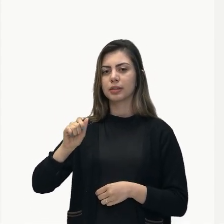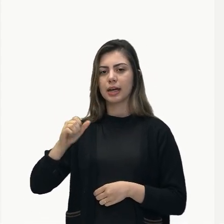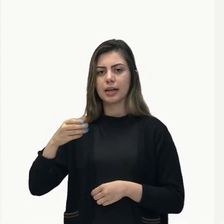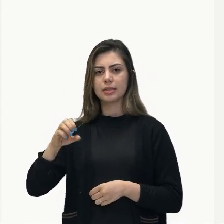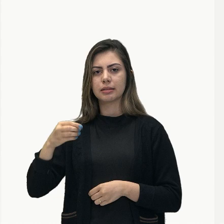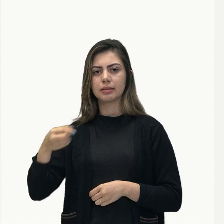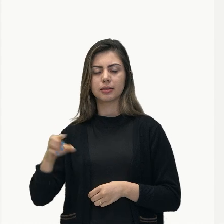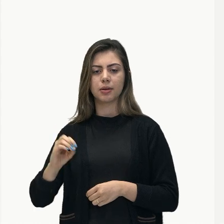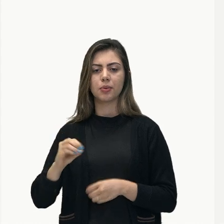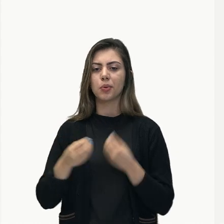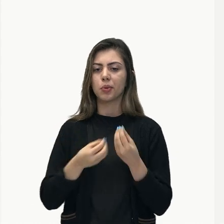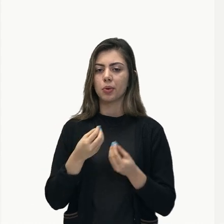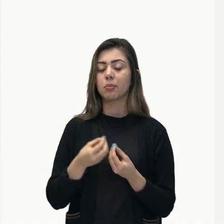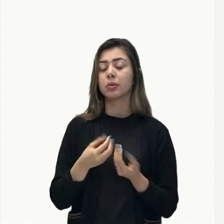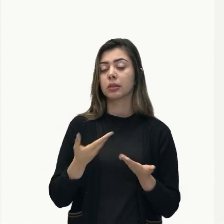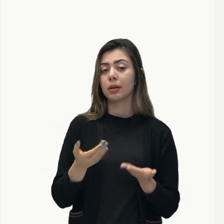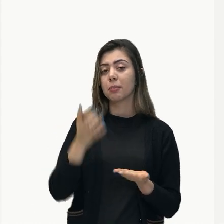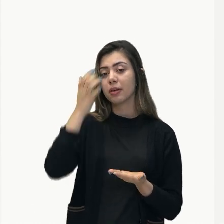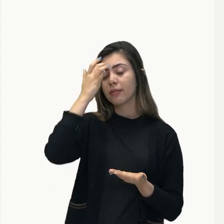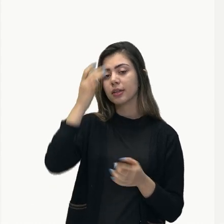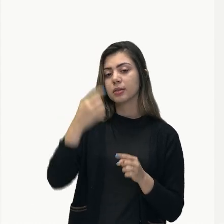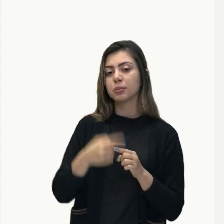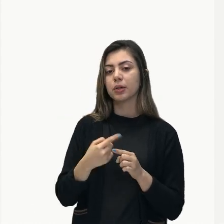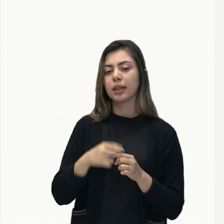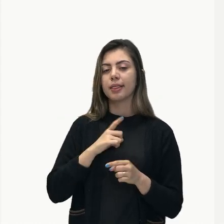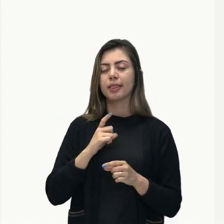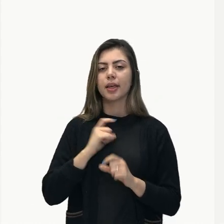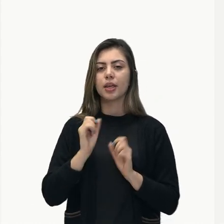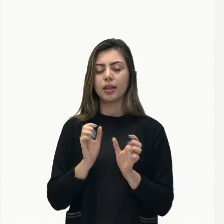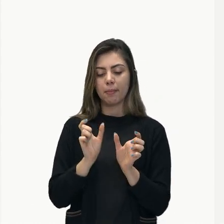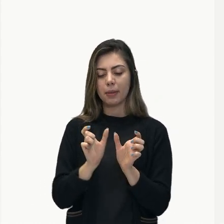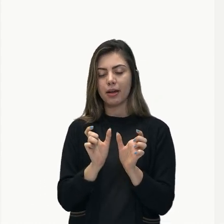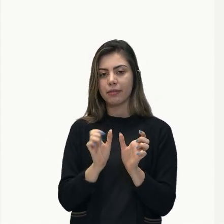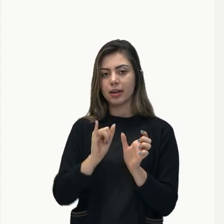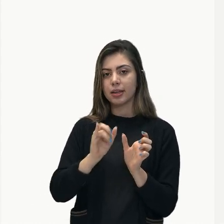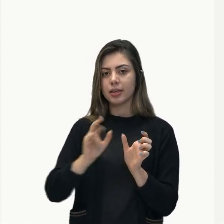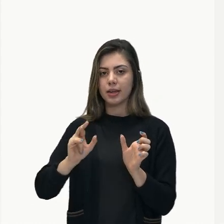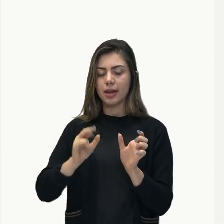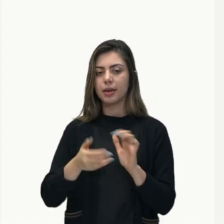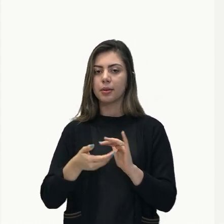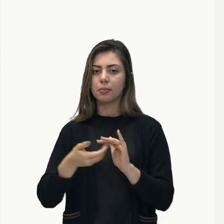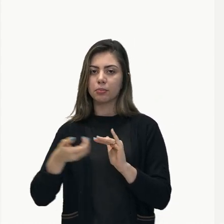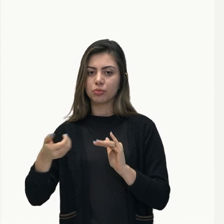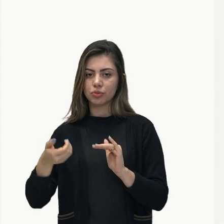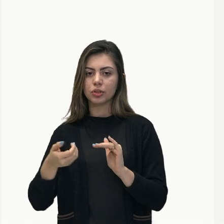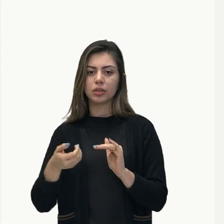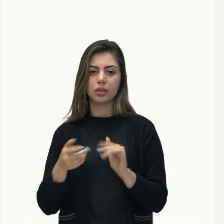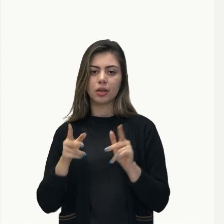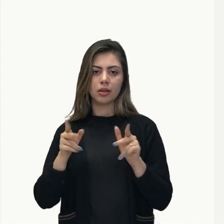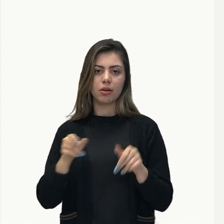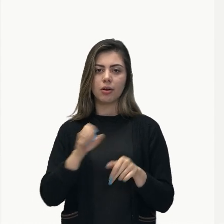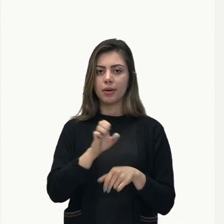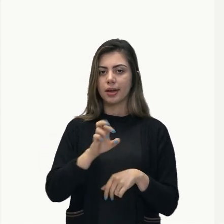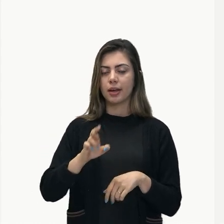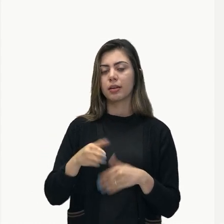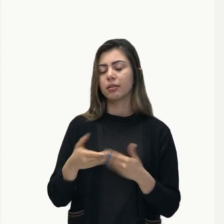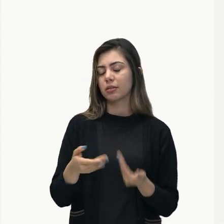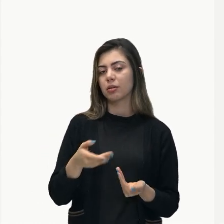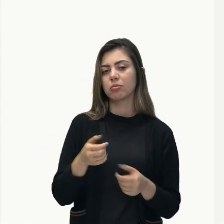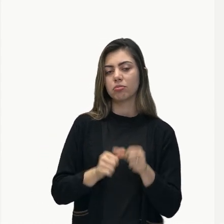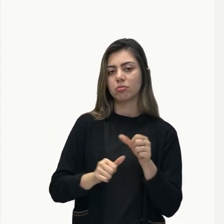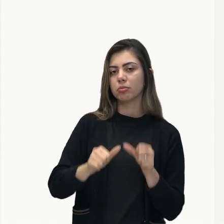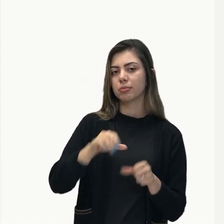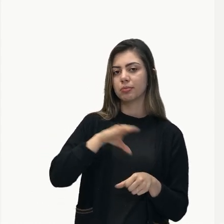terminado em IR, eles pegam carona nos verbos da segunda conjugação terminada em ER. No português também. Olha o